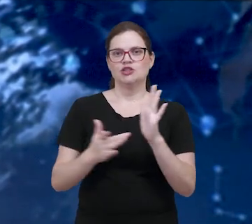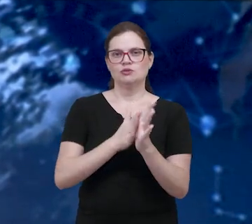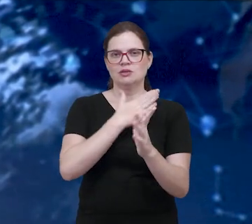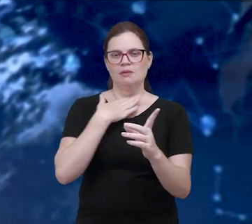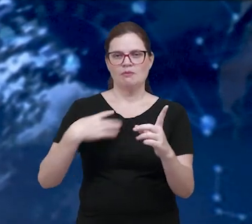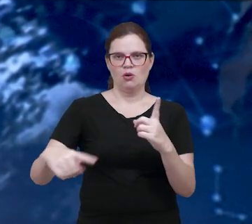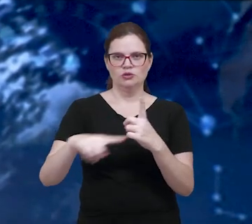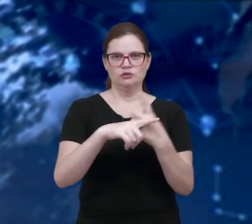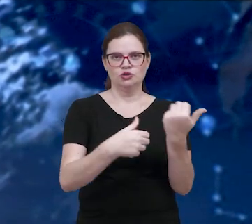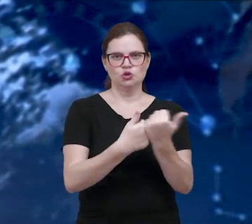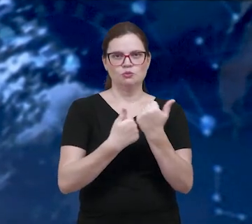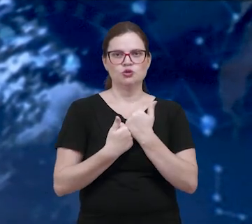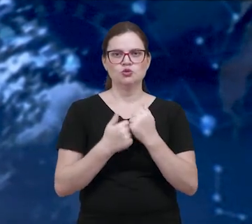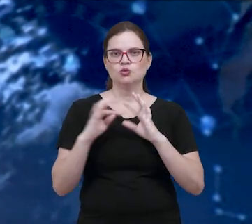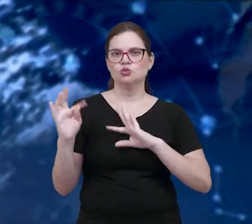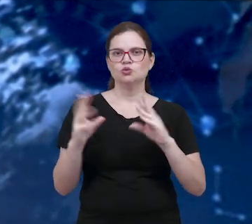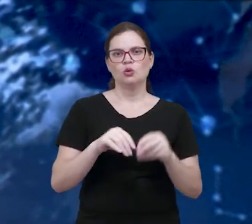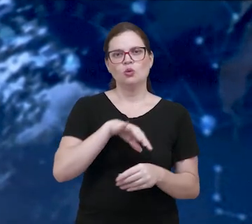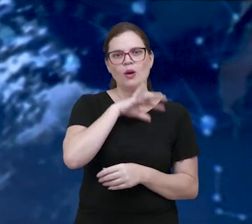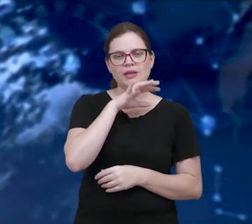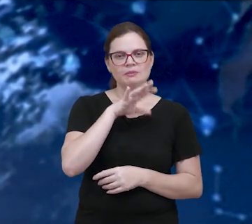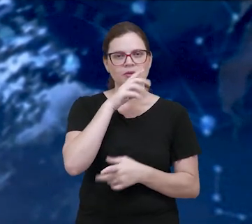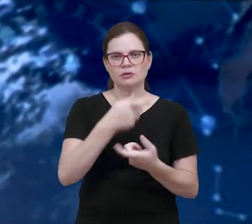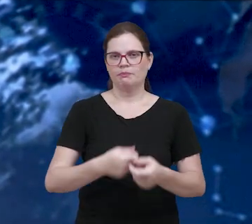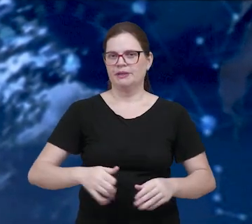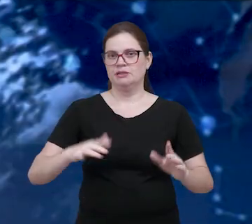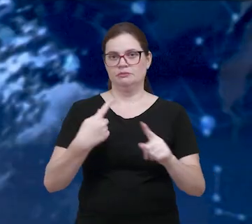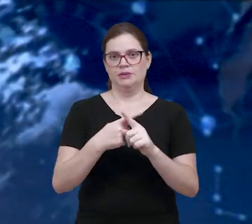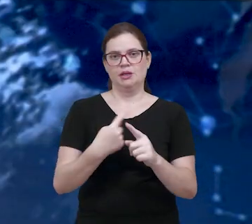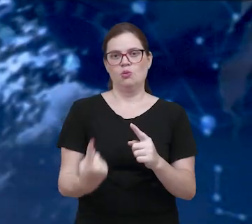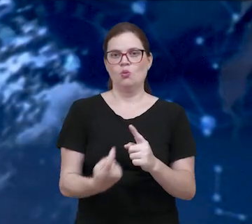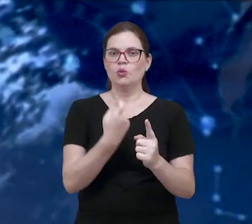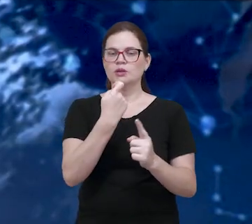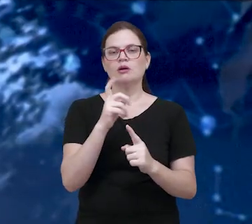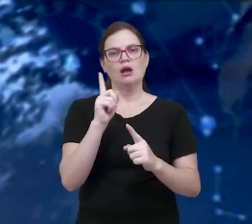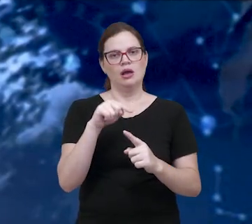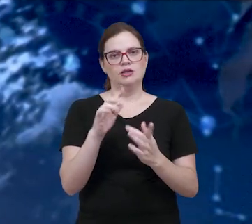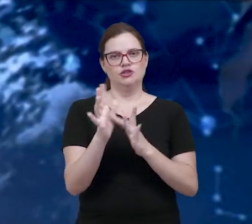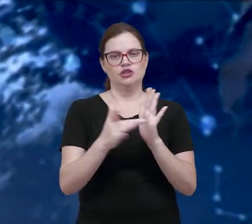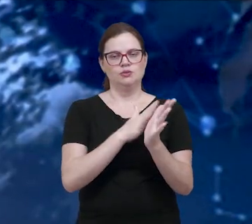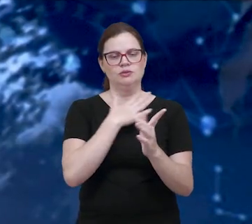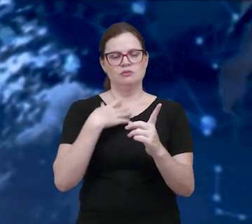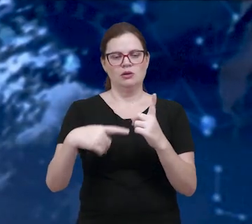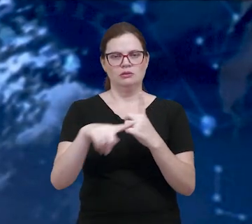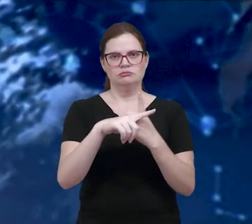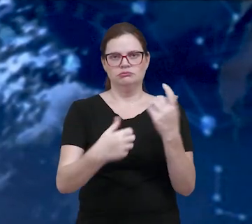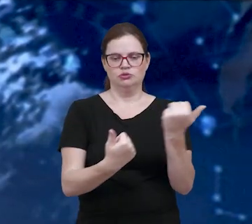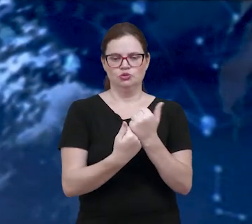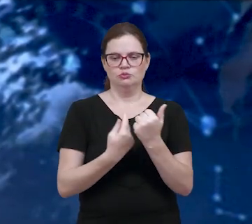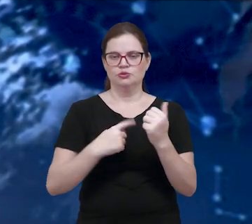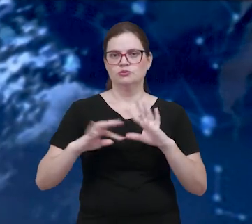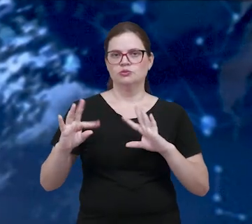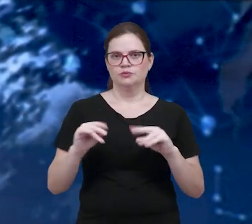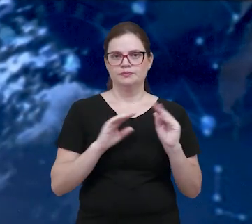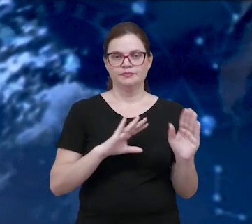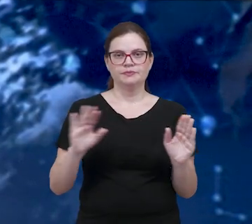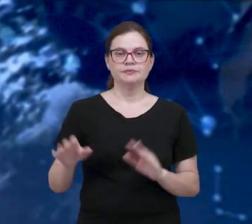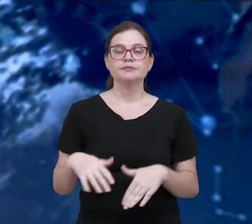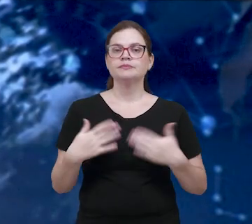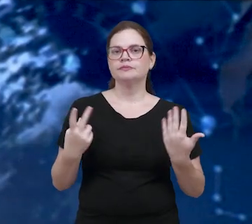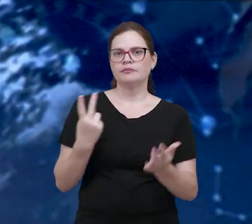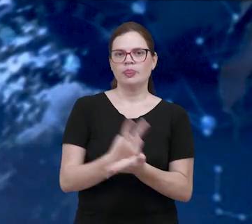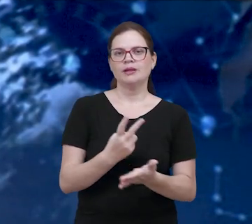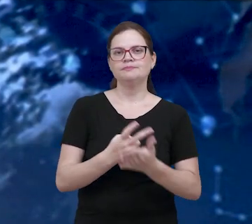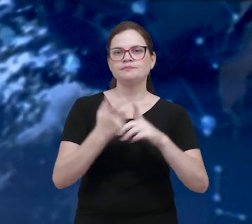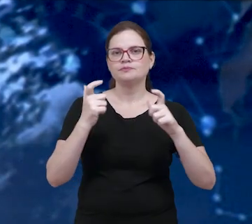os animais. Ele não tem animal mais porque Jesus substituiu esse sacrifício. Então, basicamente, esse sacrifício acontecia sempre em